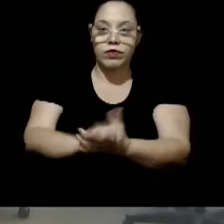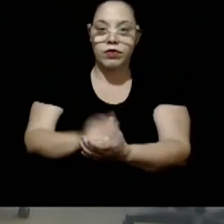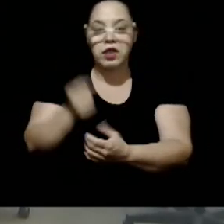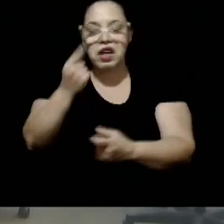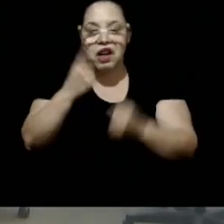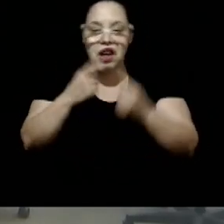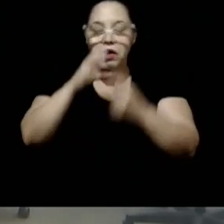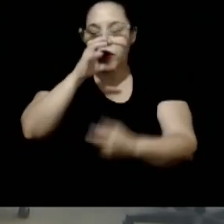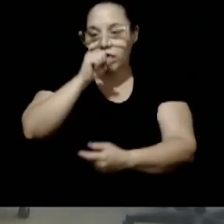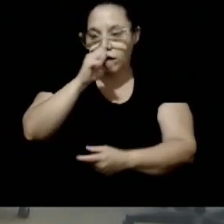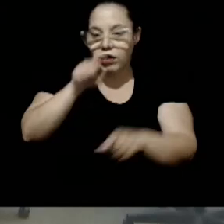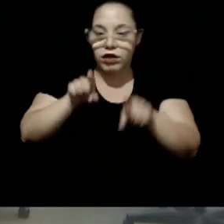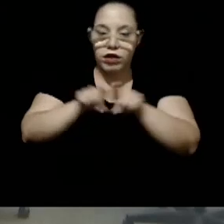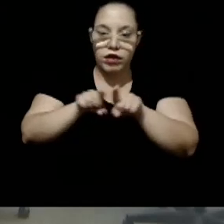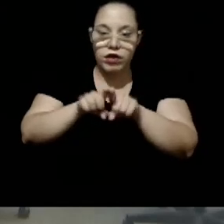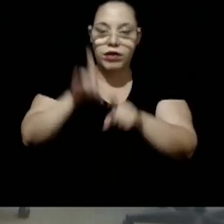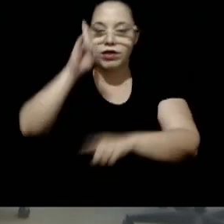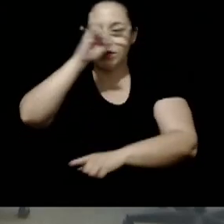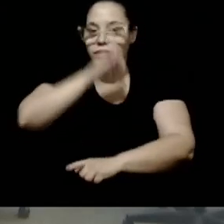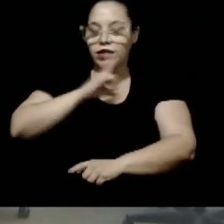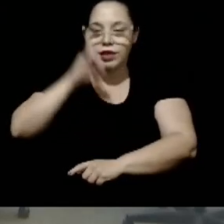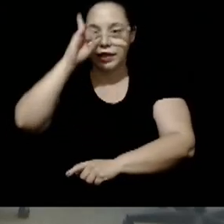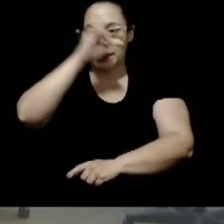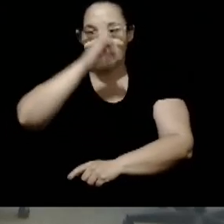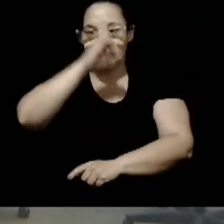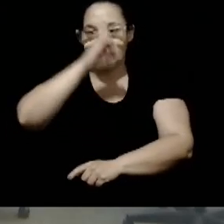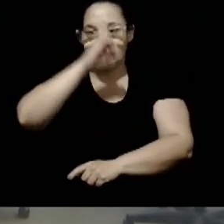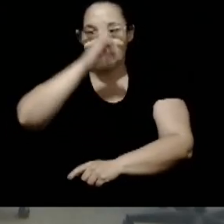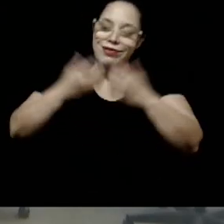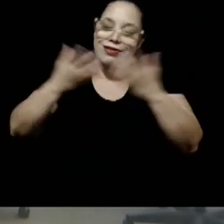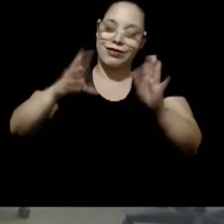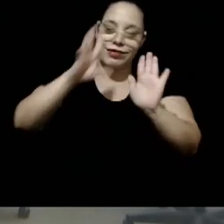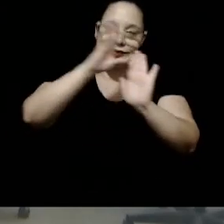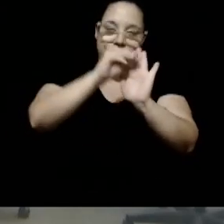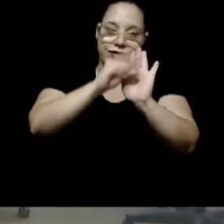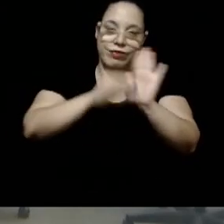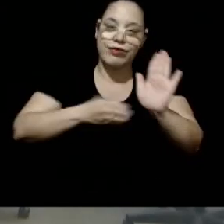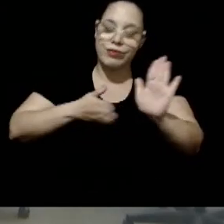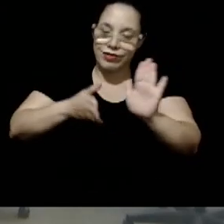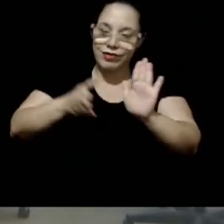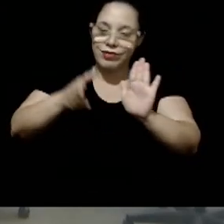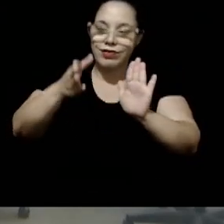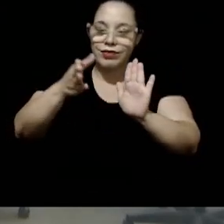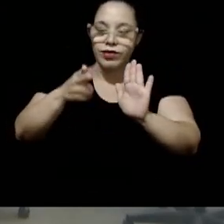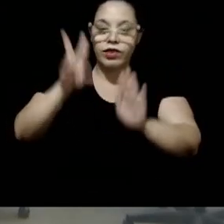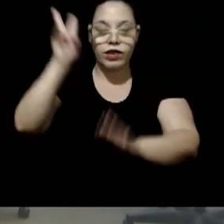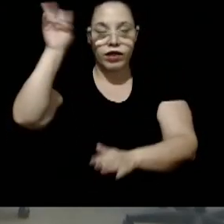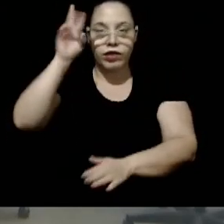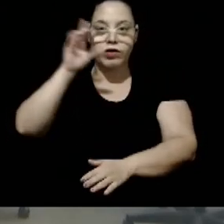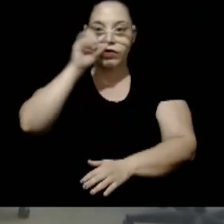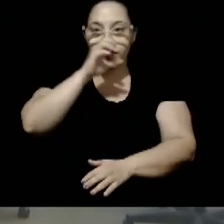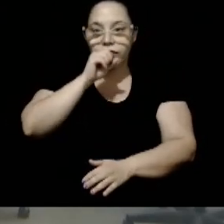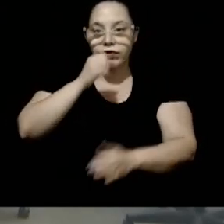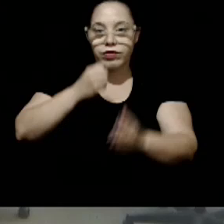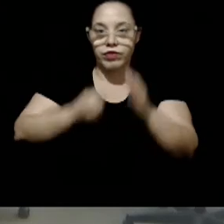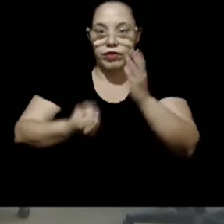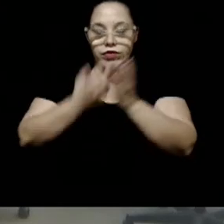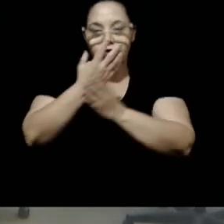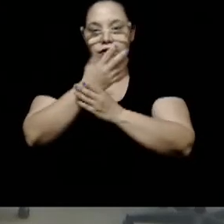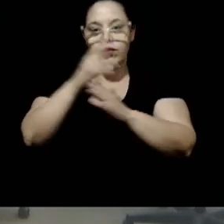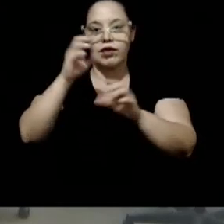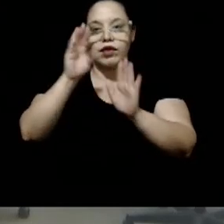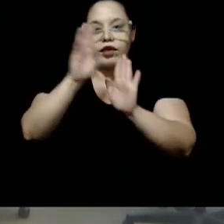e no domingo Claro a programação continua Lembrando que no sábado a estreia programas estreando